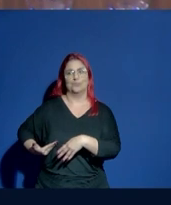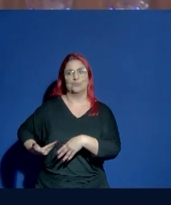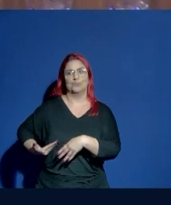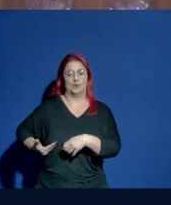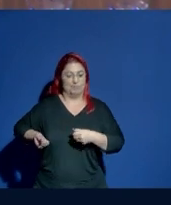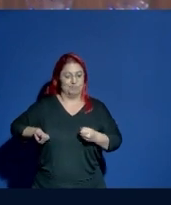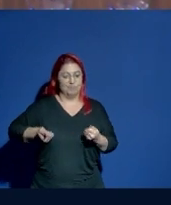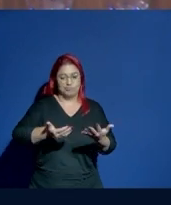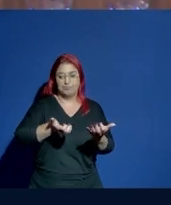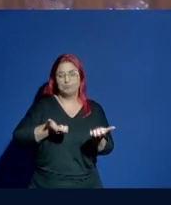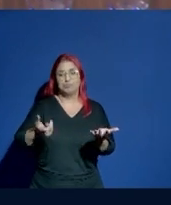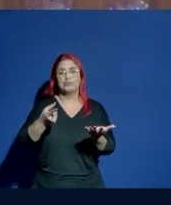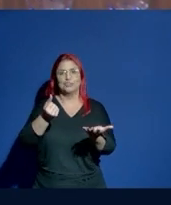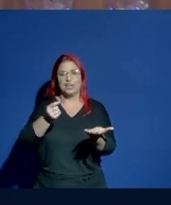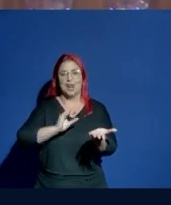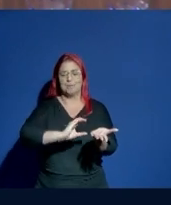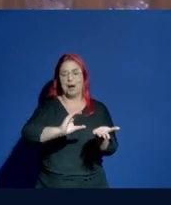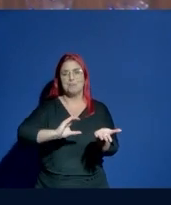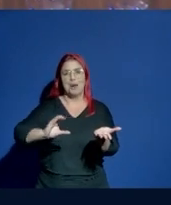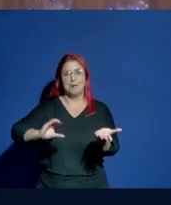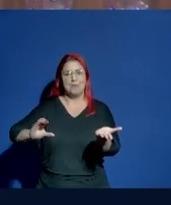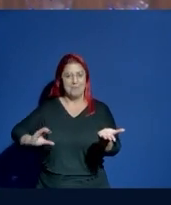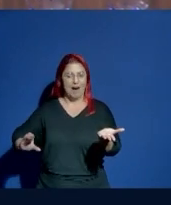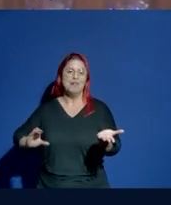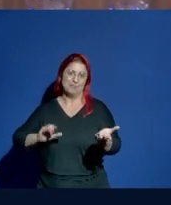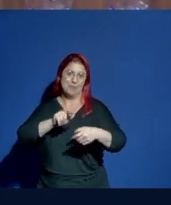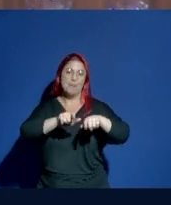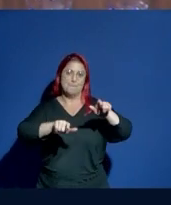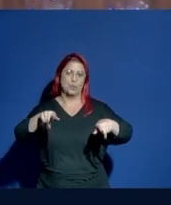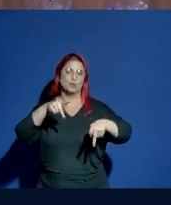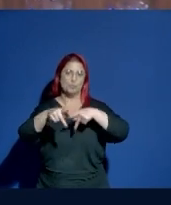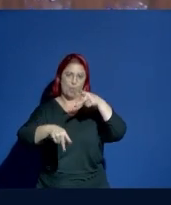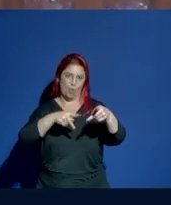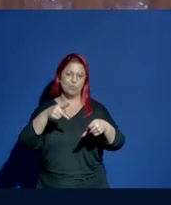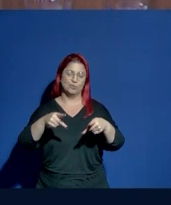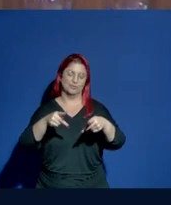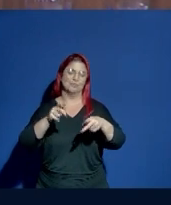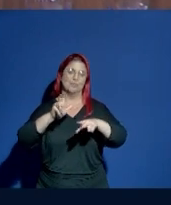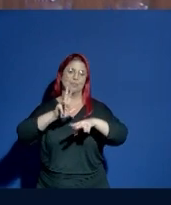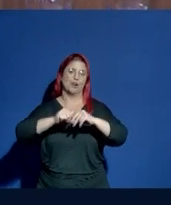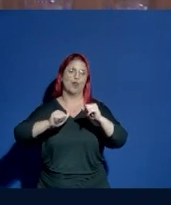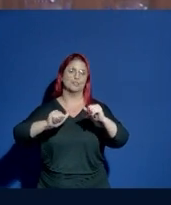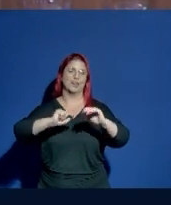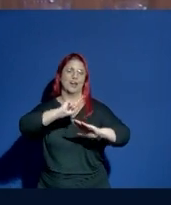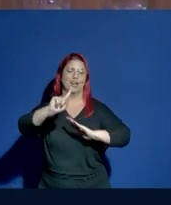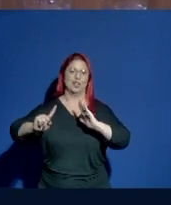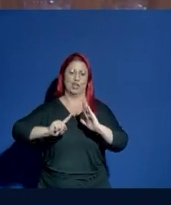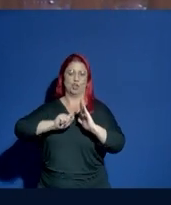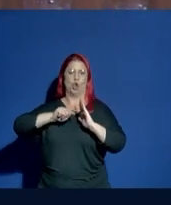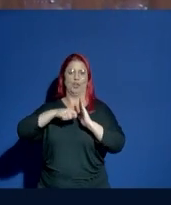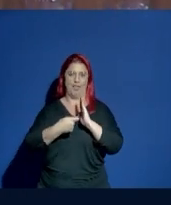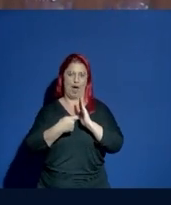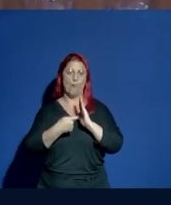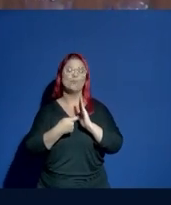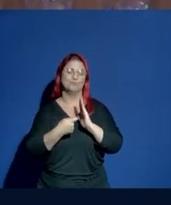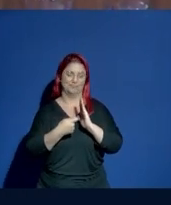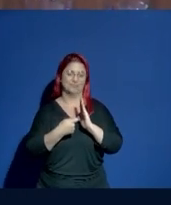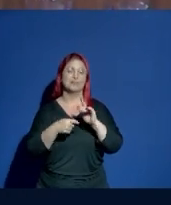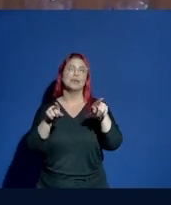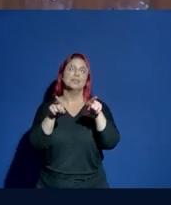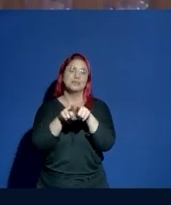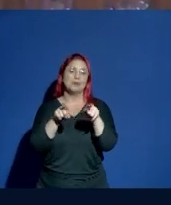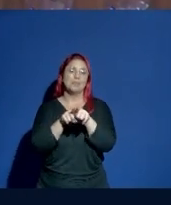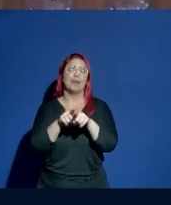população, no caso dos lockdowns, as pessoas ficaram em casa, o dinheiro ficou